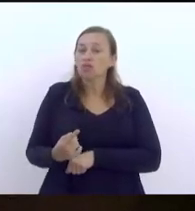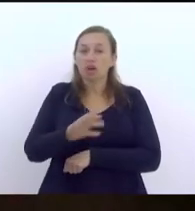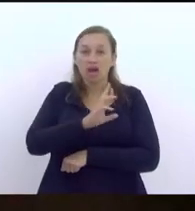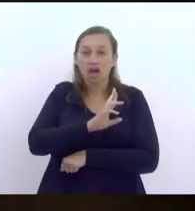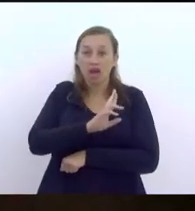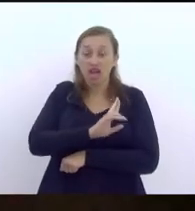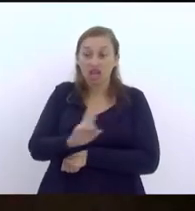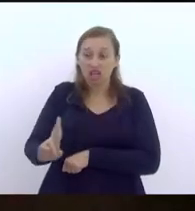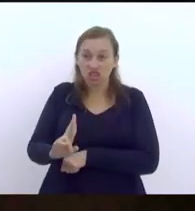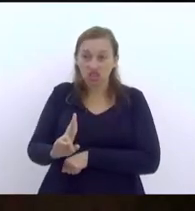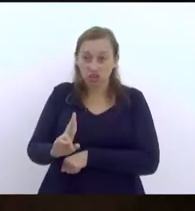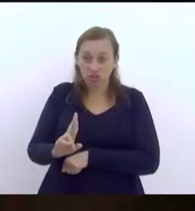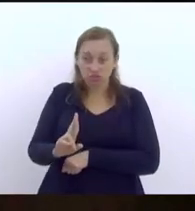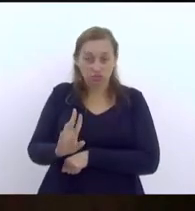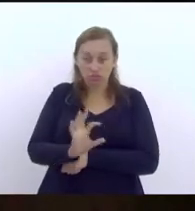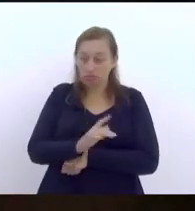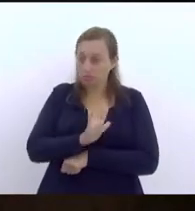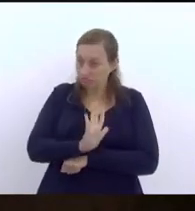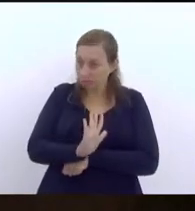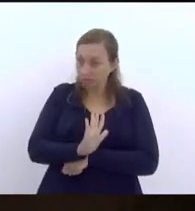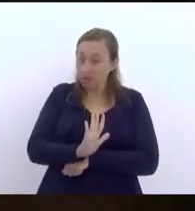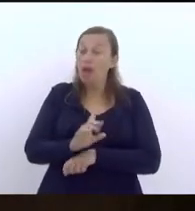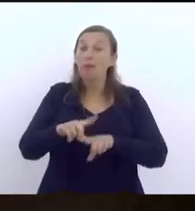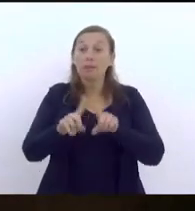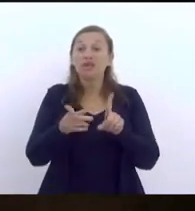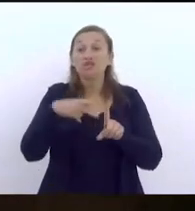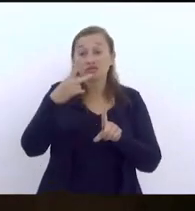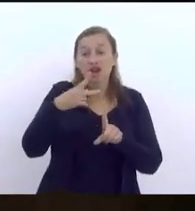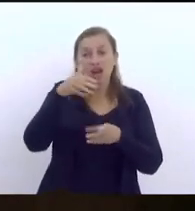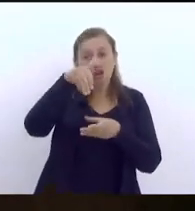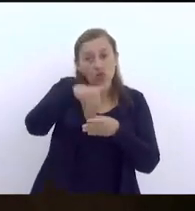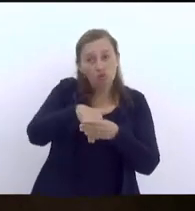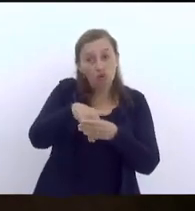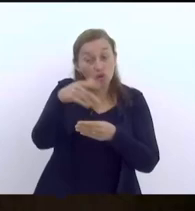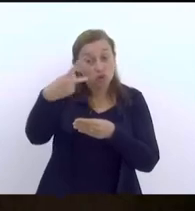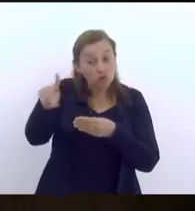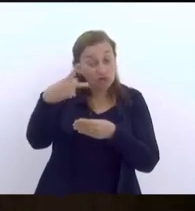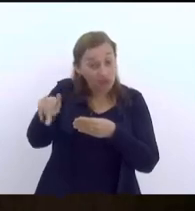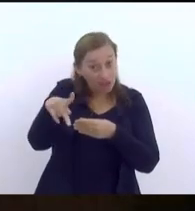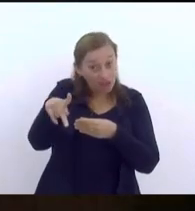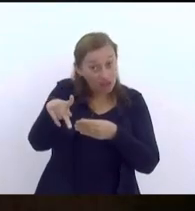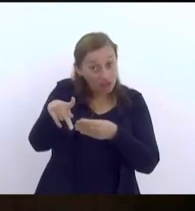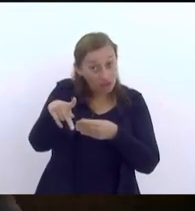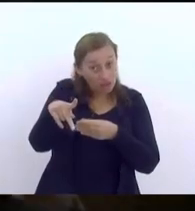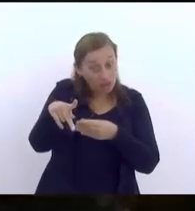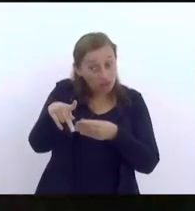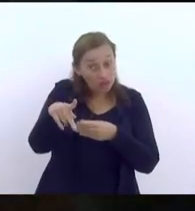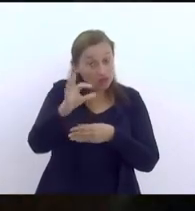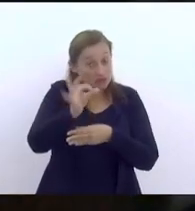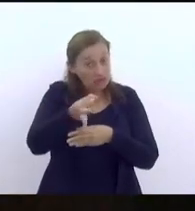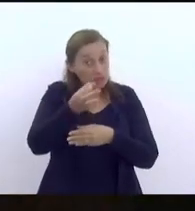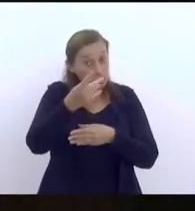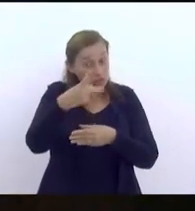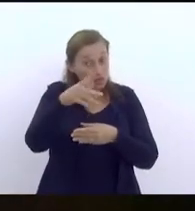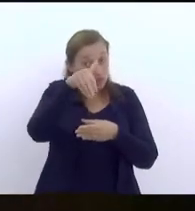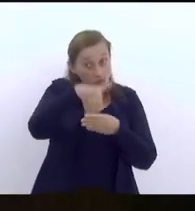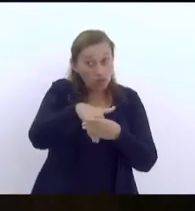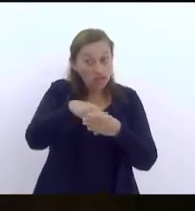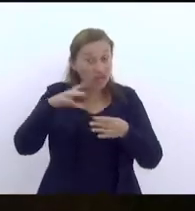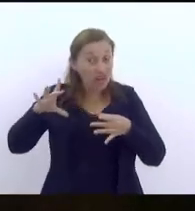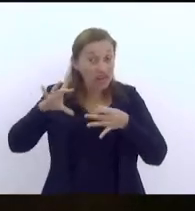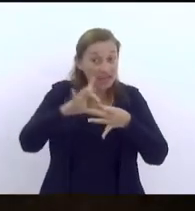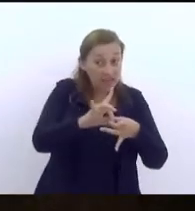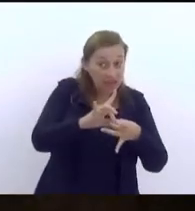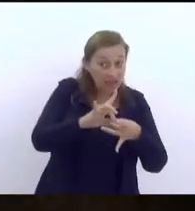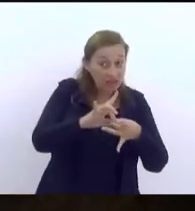definida. Mas ele fala que o voto dele e a convicção do seu voto está ligada a